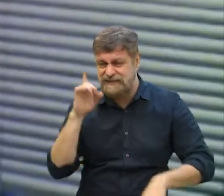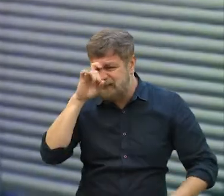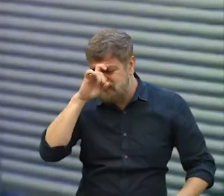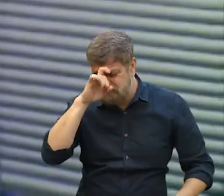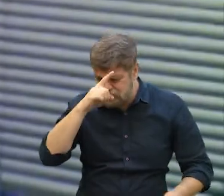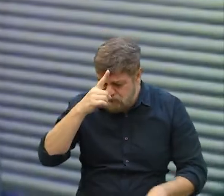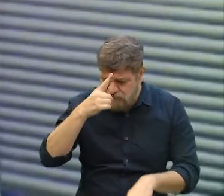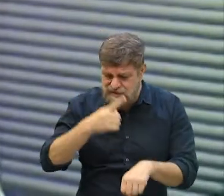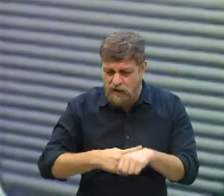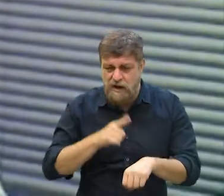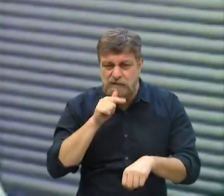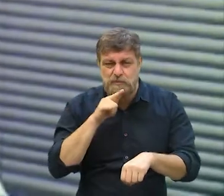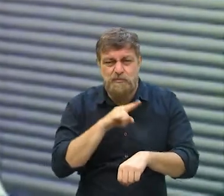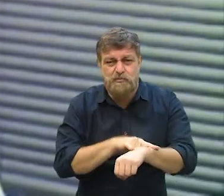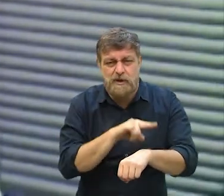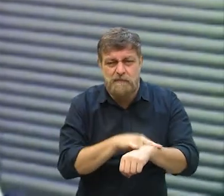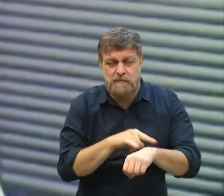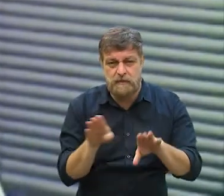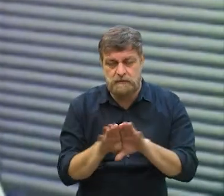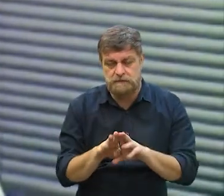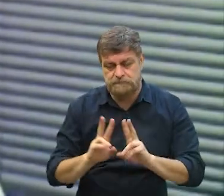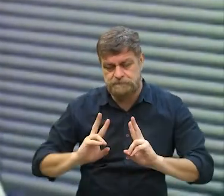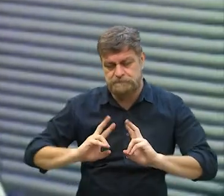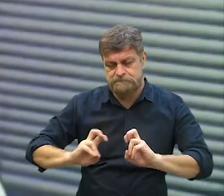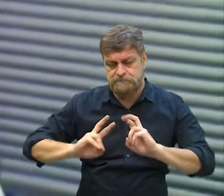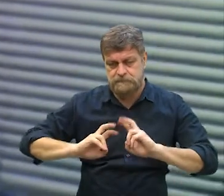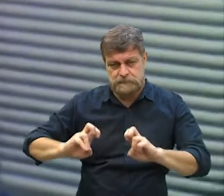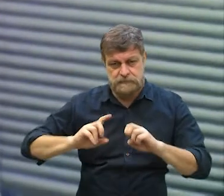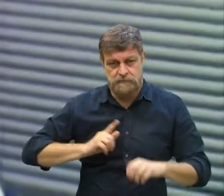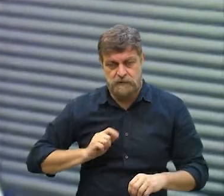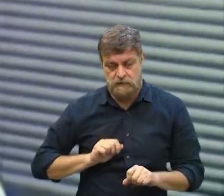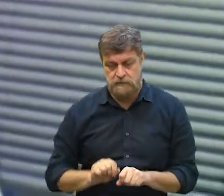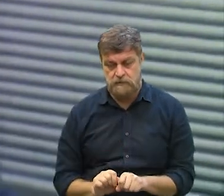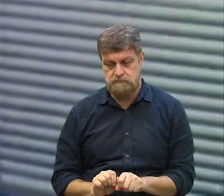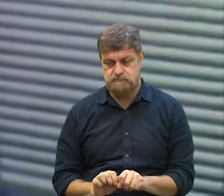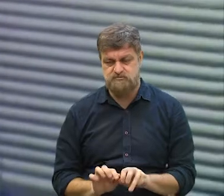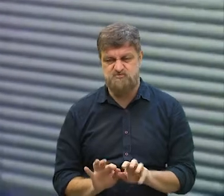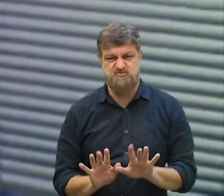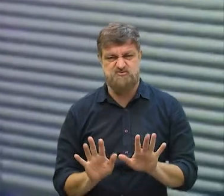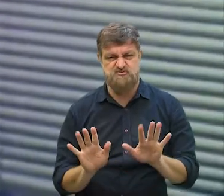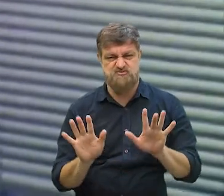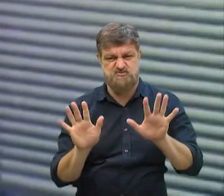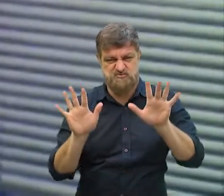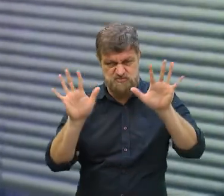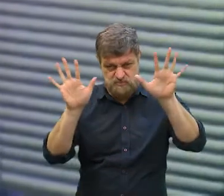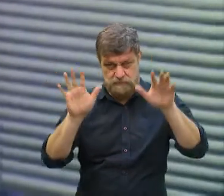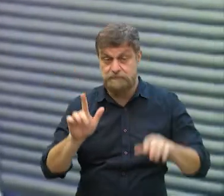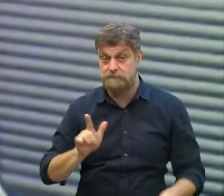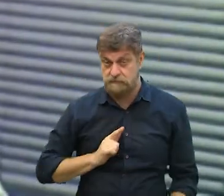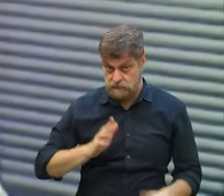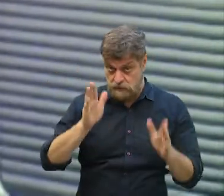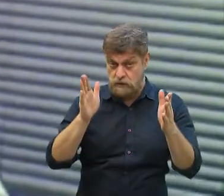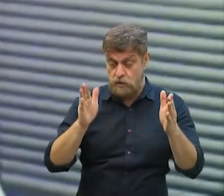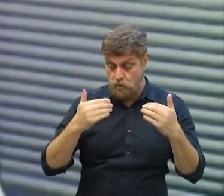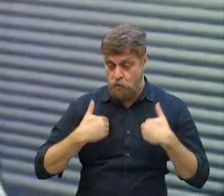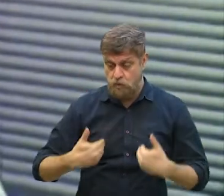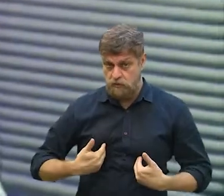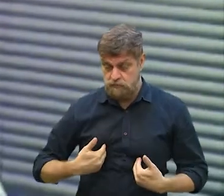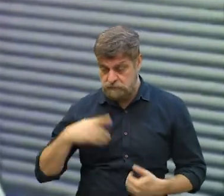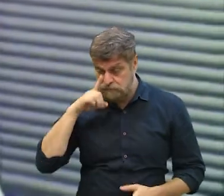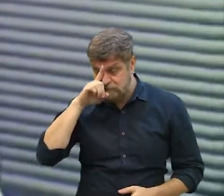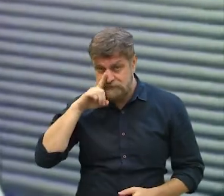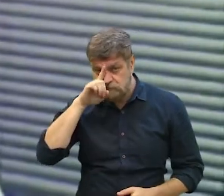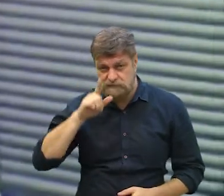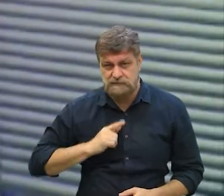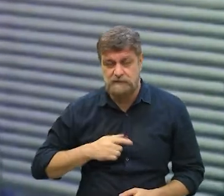hiperplasia benigna, mas ele pode ter sintoma de outros órgãos para onde a doença pode disseminar. E o principal